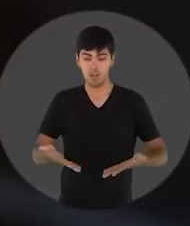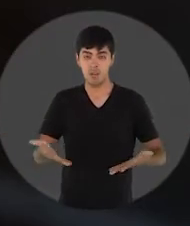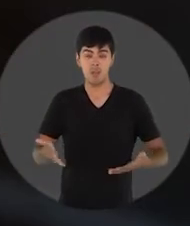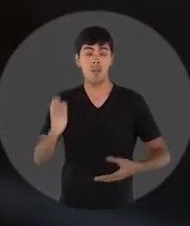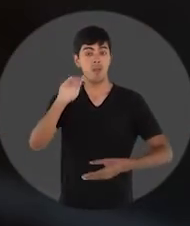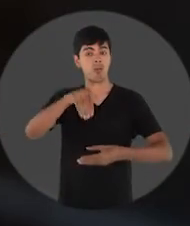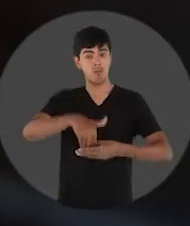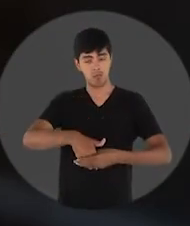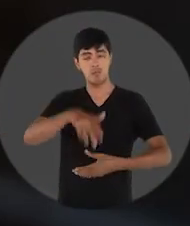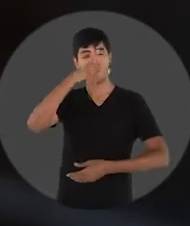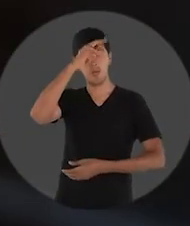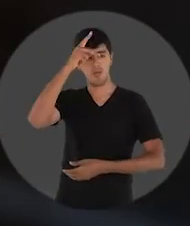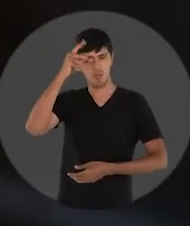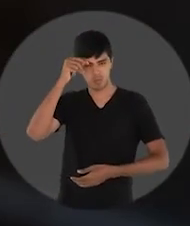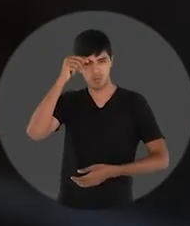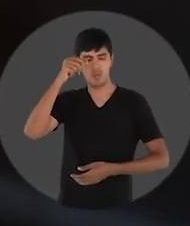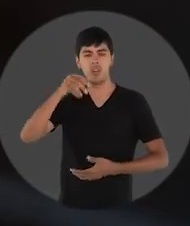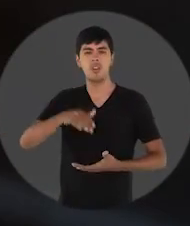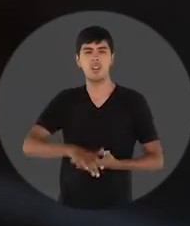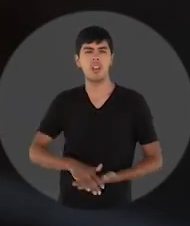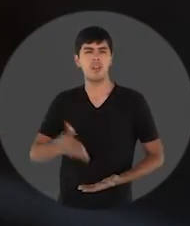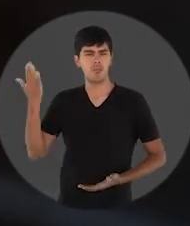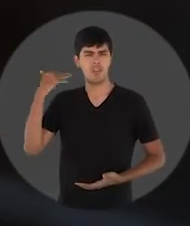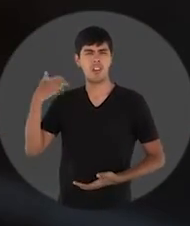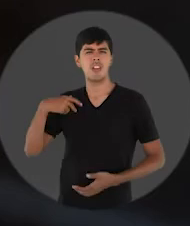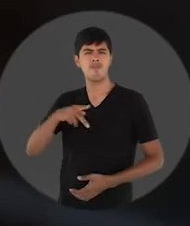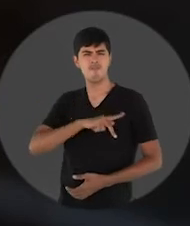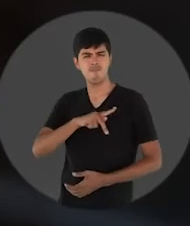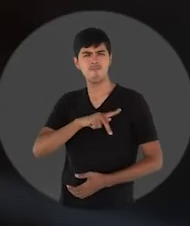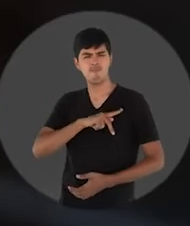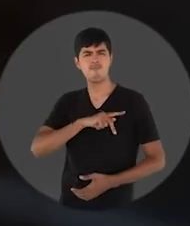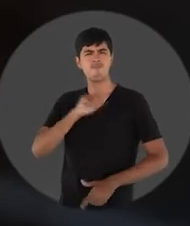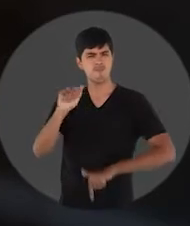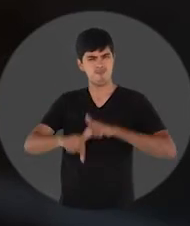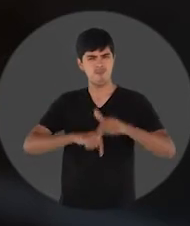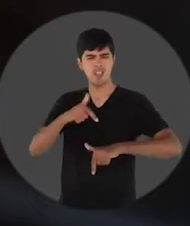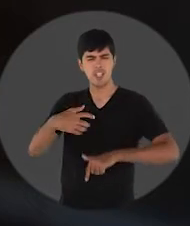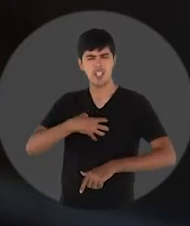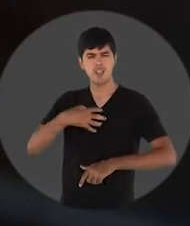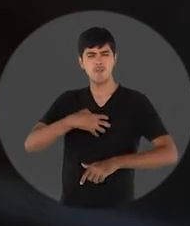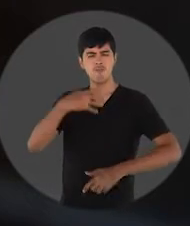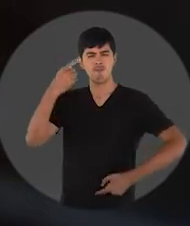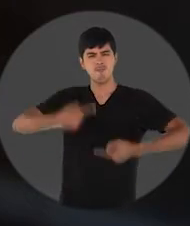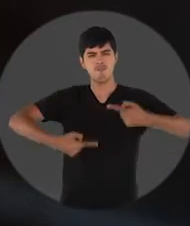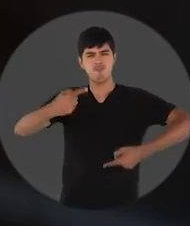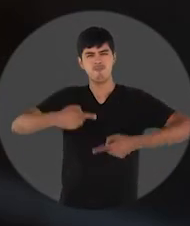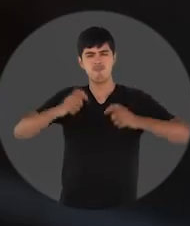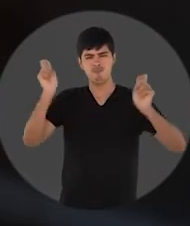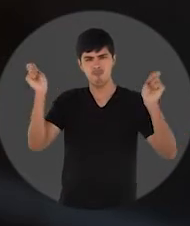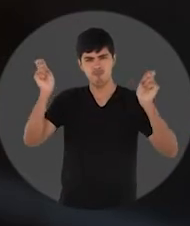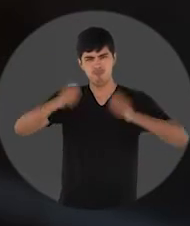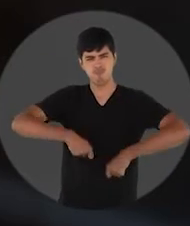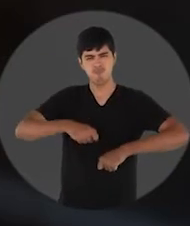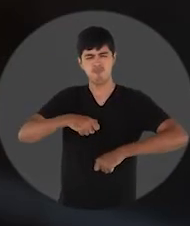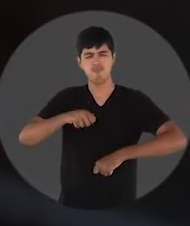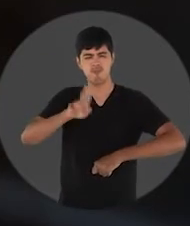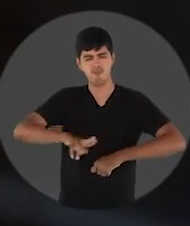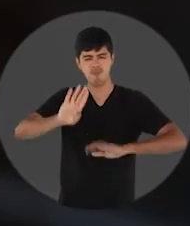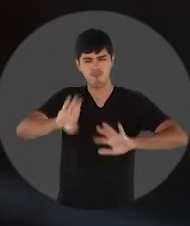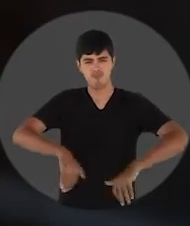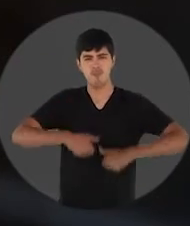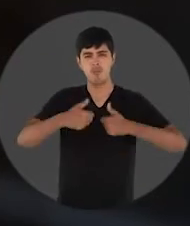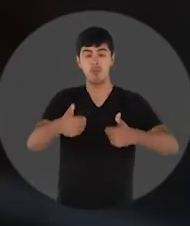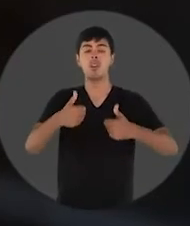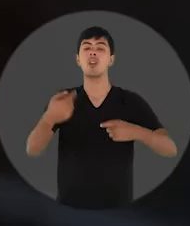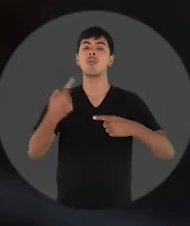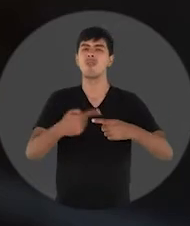Agora, a eleição é para prefeita. A função que existe com paixão e que senti como a política pode ser usada para o